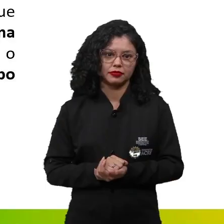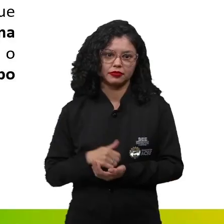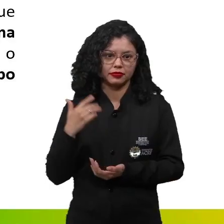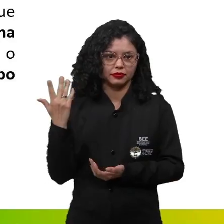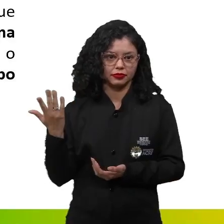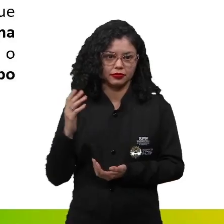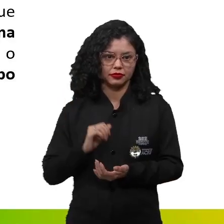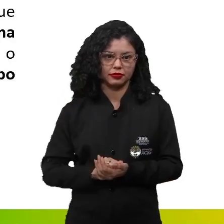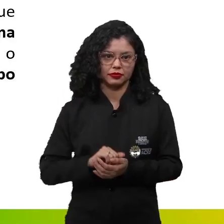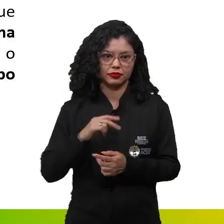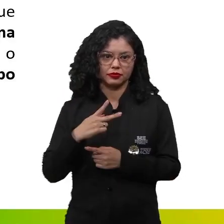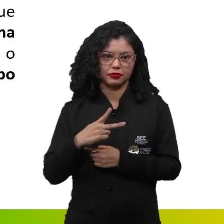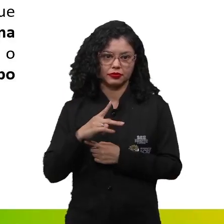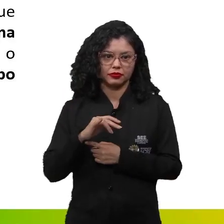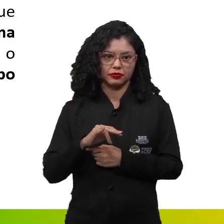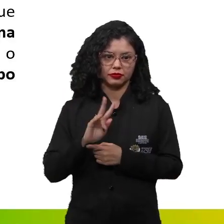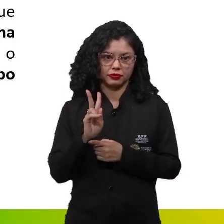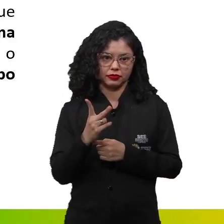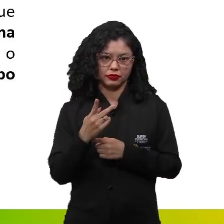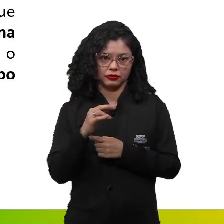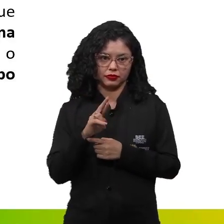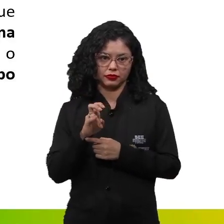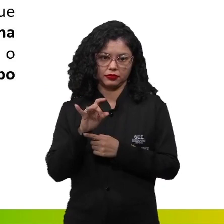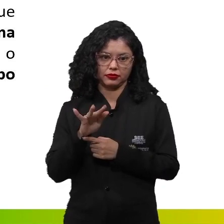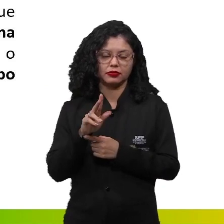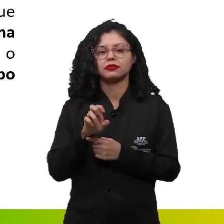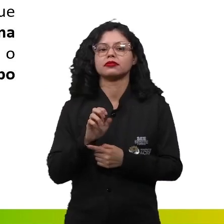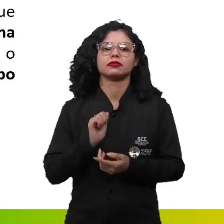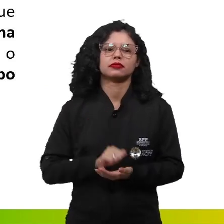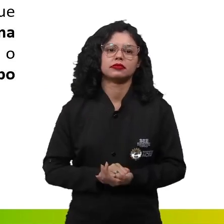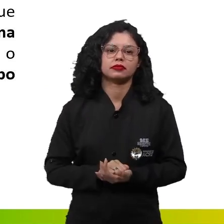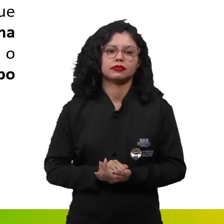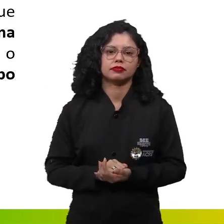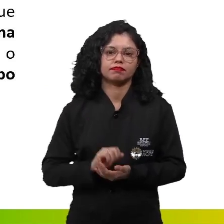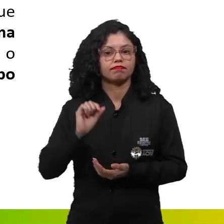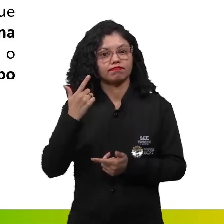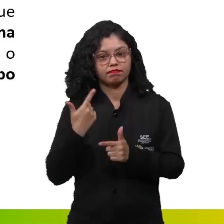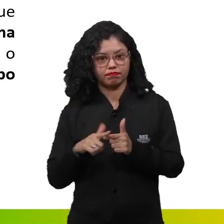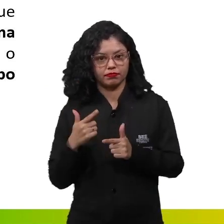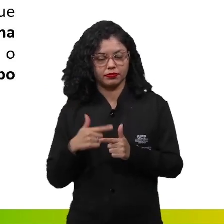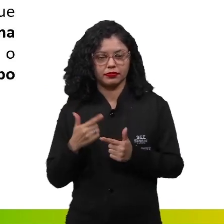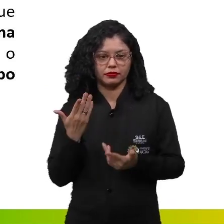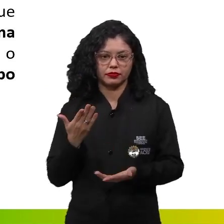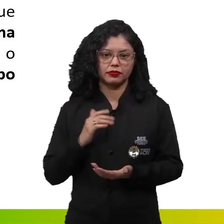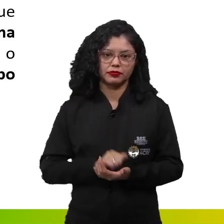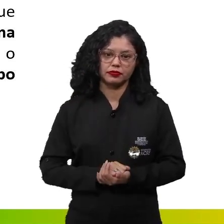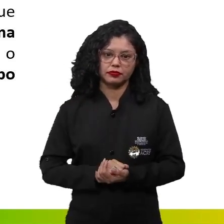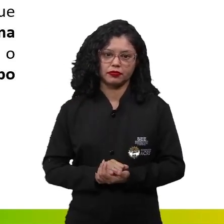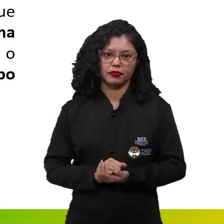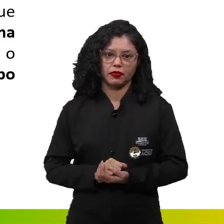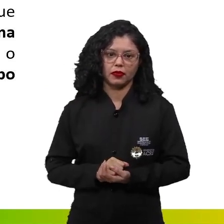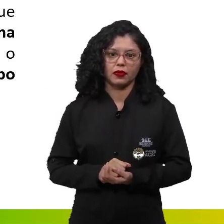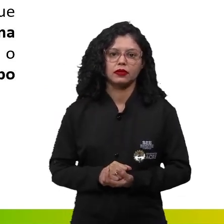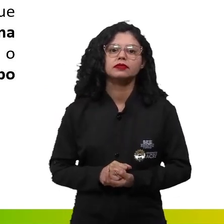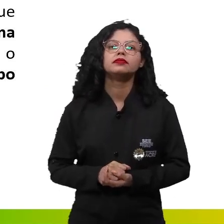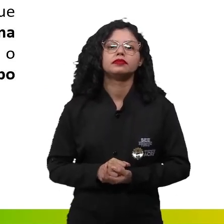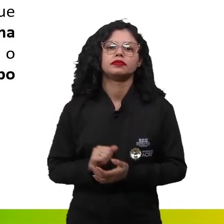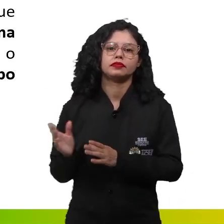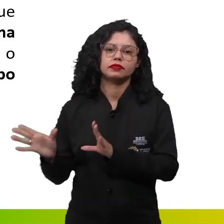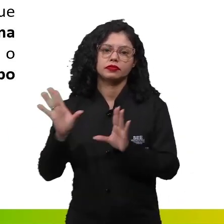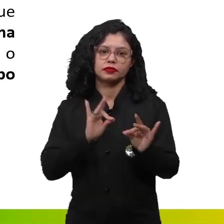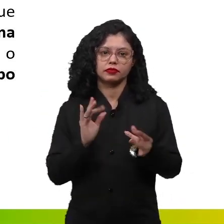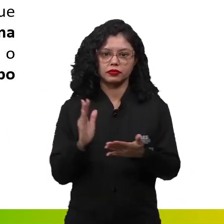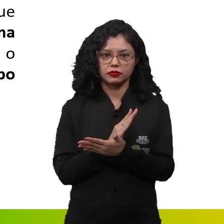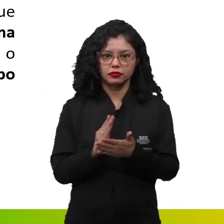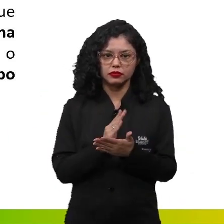de Phineas Gage. Quem já conheceu ele, né, desse trágico acidente aí? Olha só, o sistema nervoso está por trás de